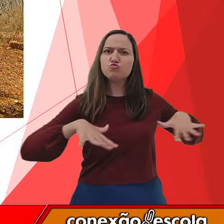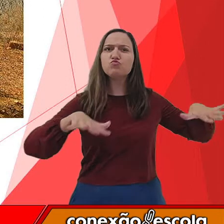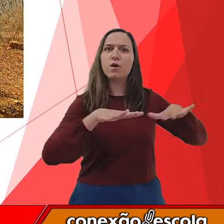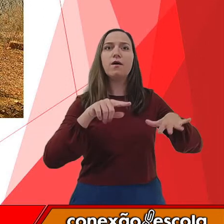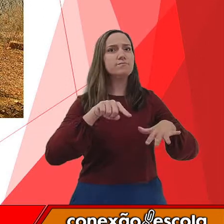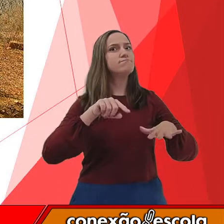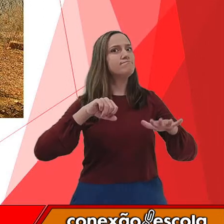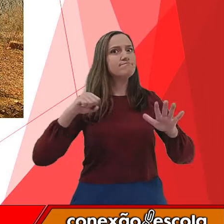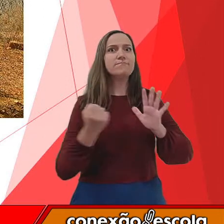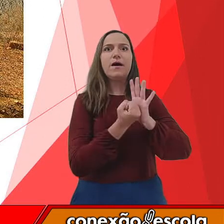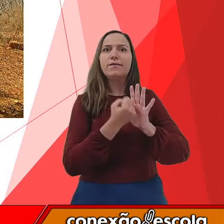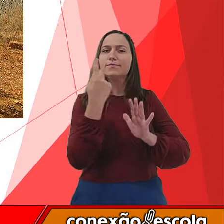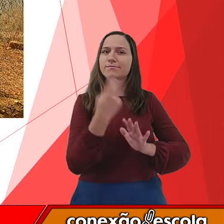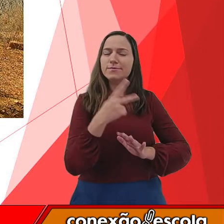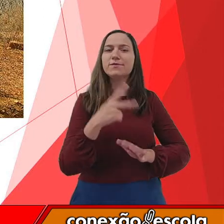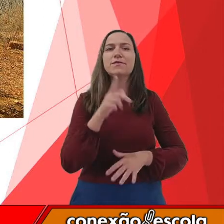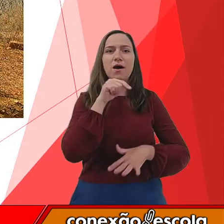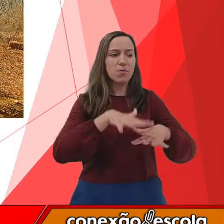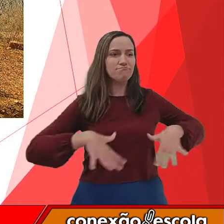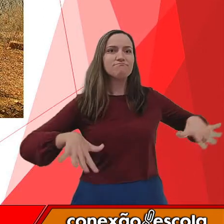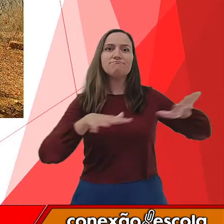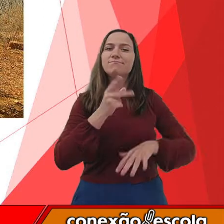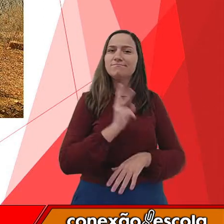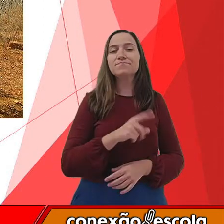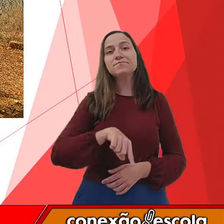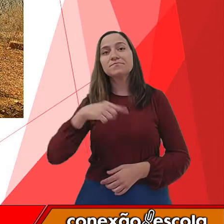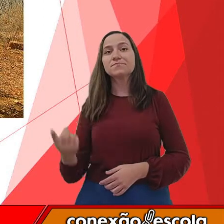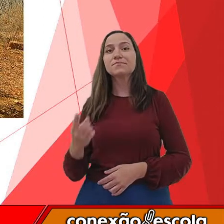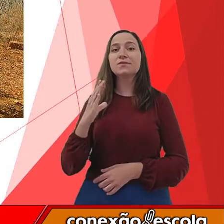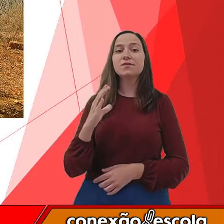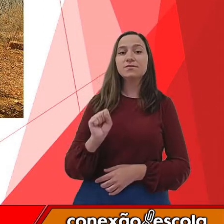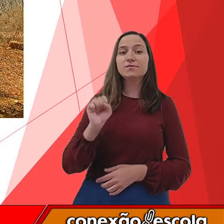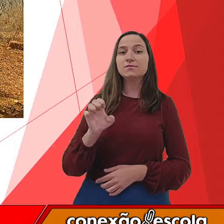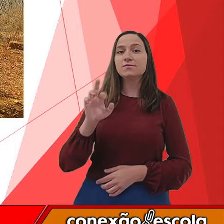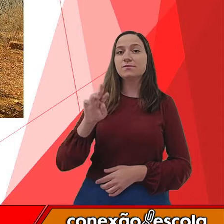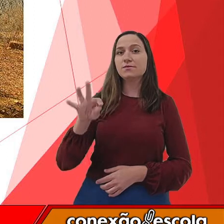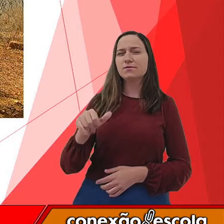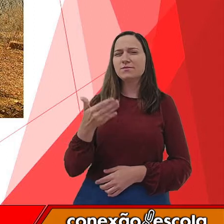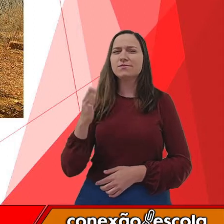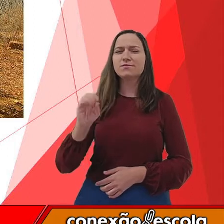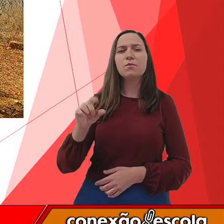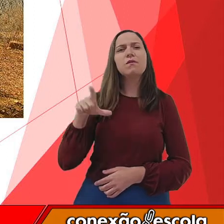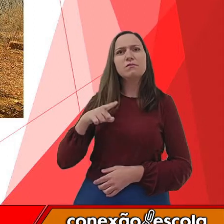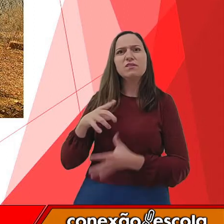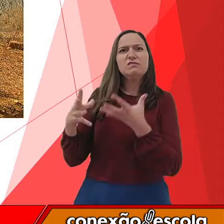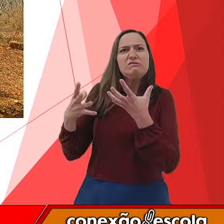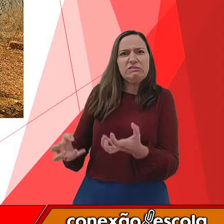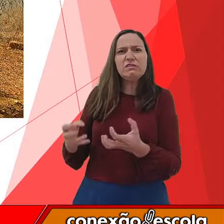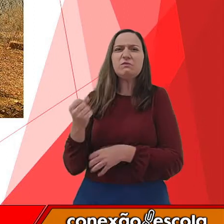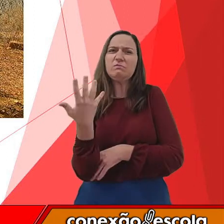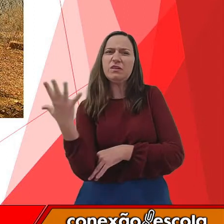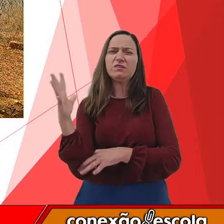marca registrada desse bioma. Do outro lado, temos o sertão, com o solo mais seco e as plantas